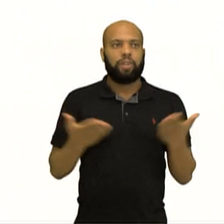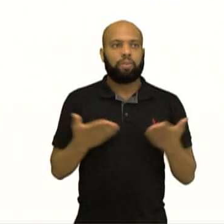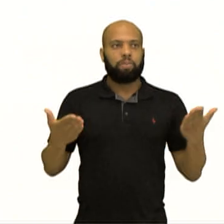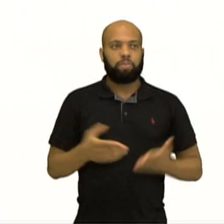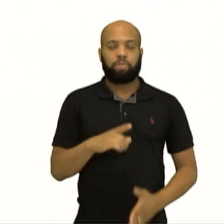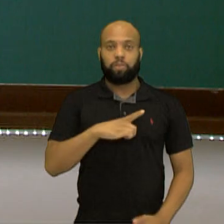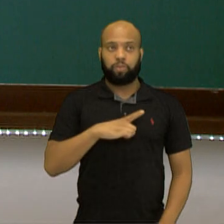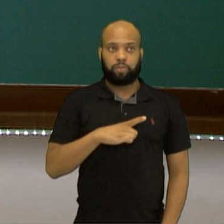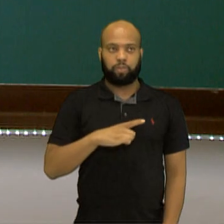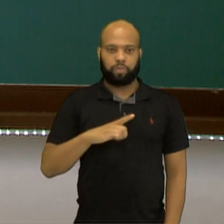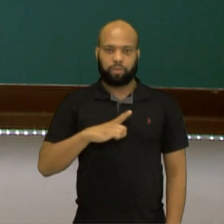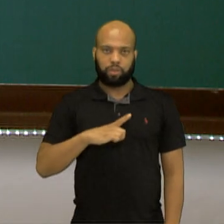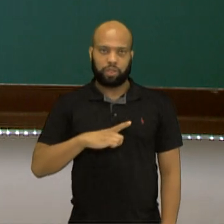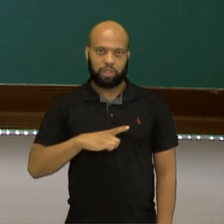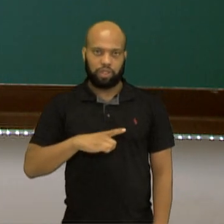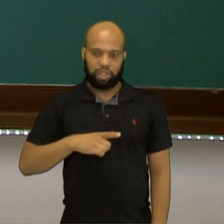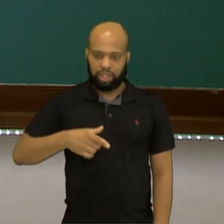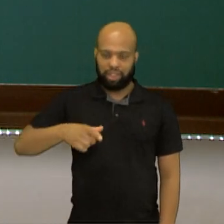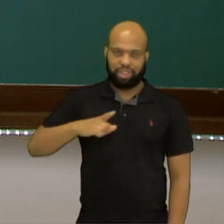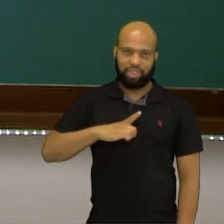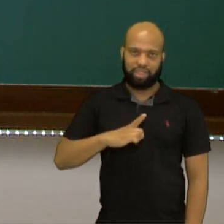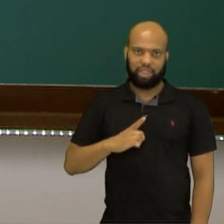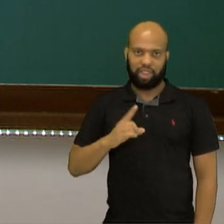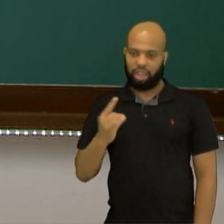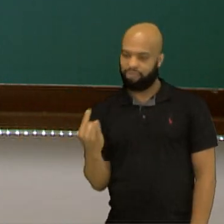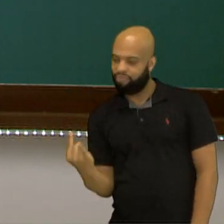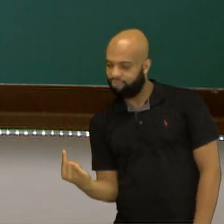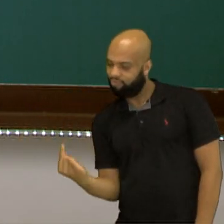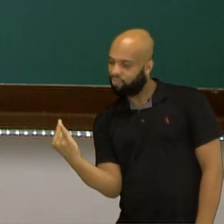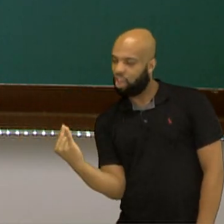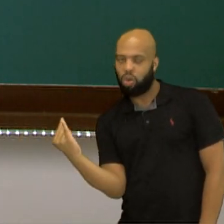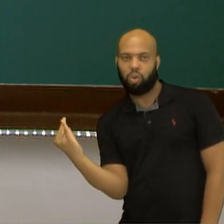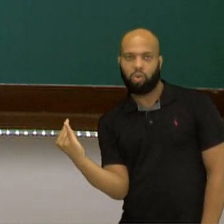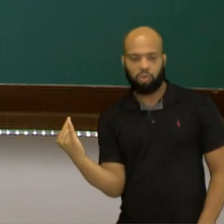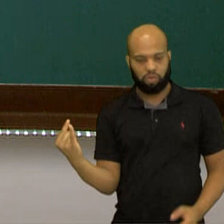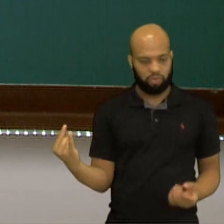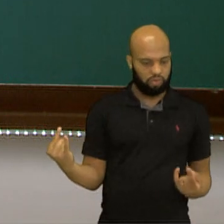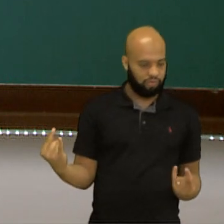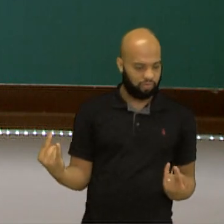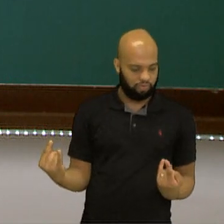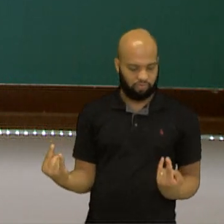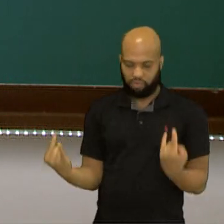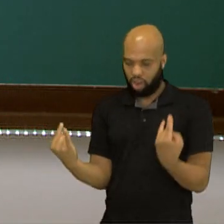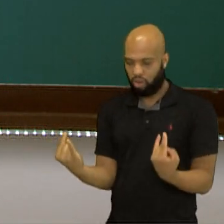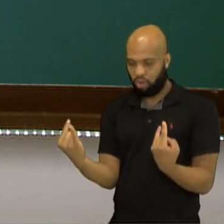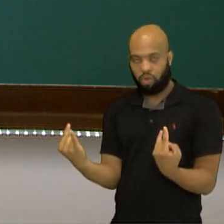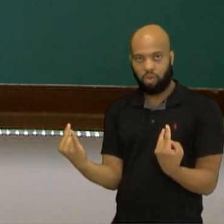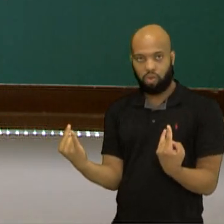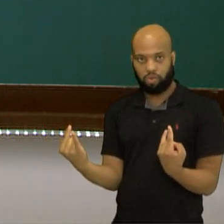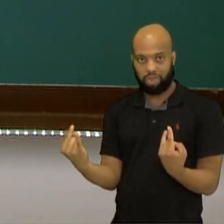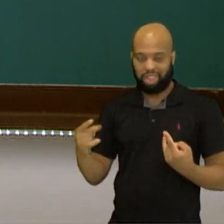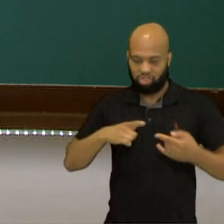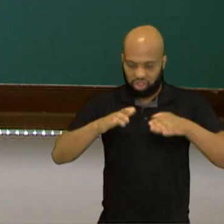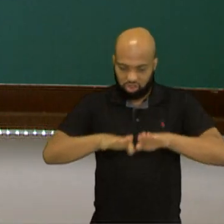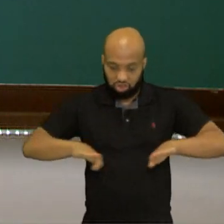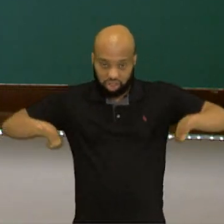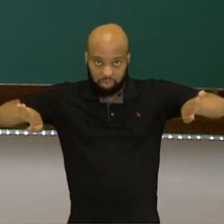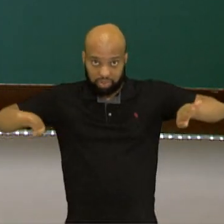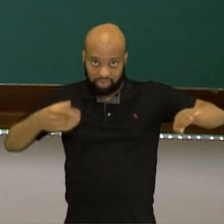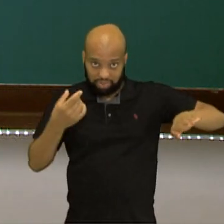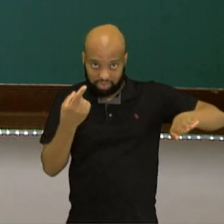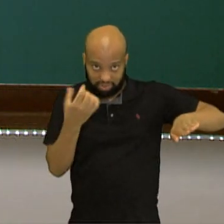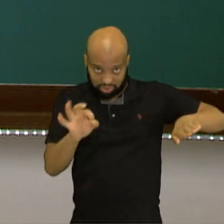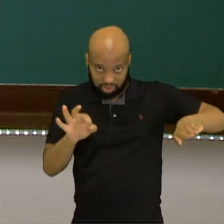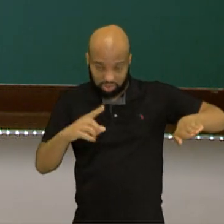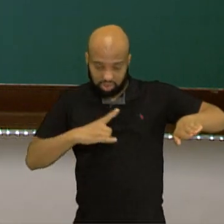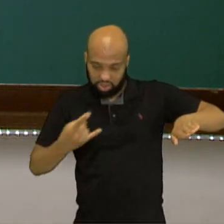Daí a gente tem os trucks, que são 2 equipamentos de ferro, né, que se encaixam no shape. Lembra o shape?